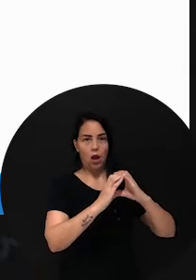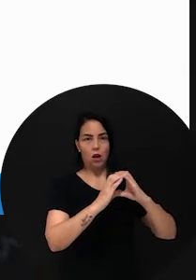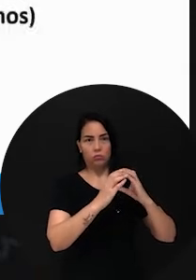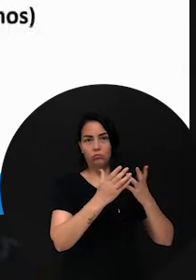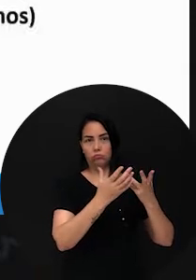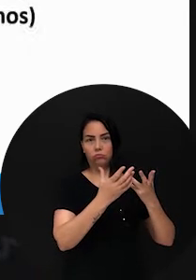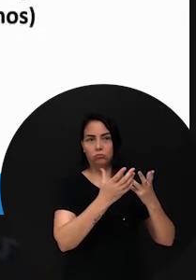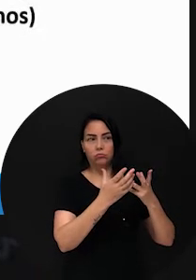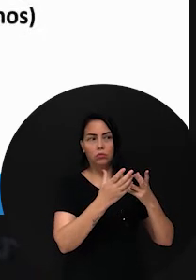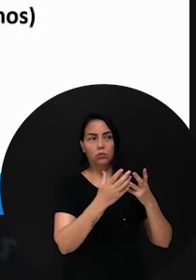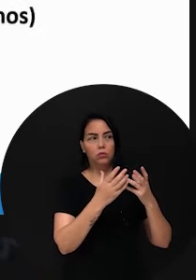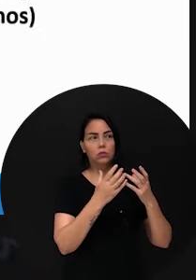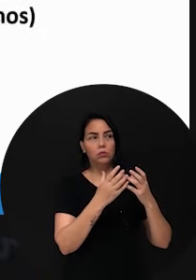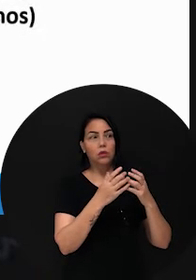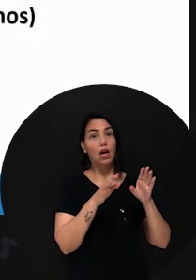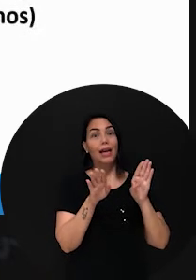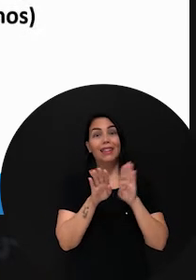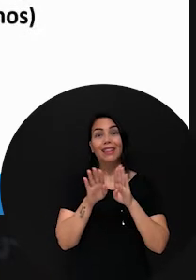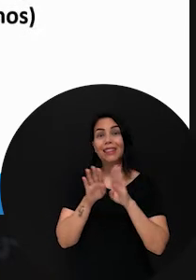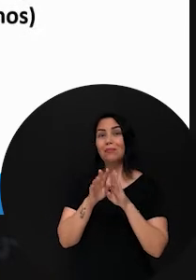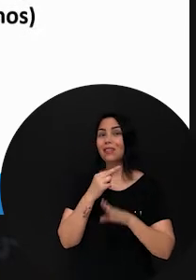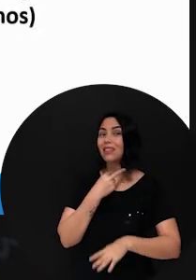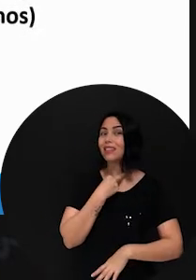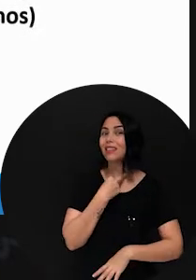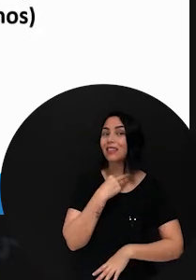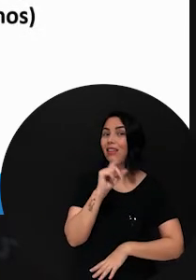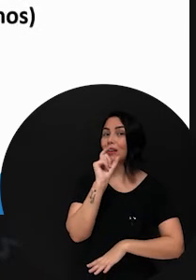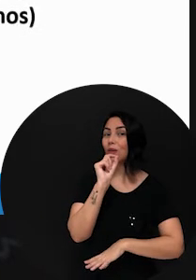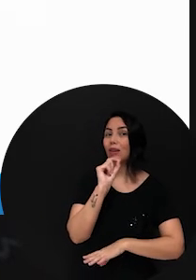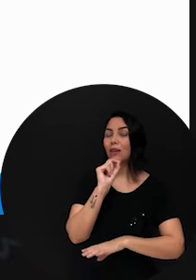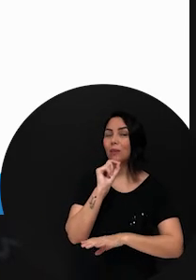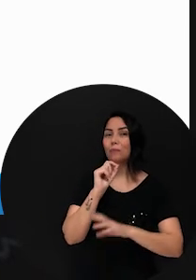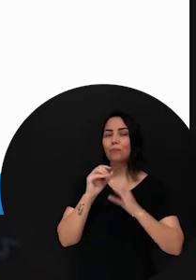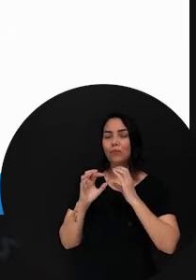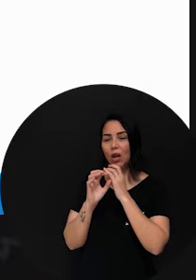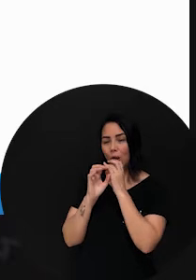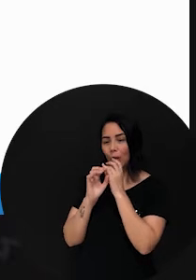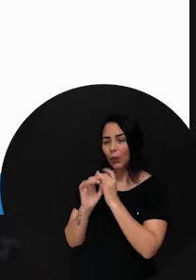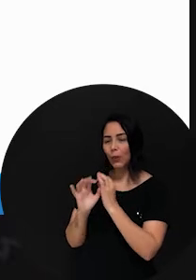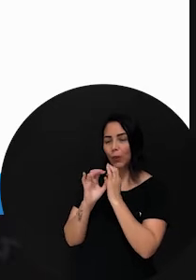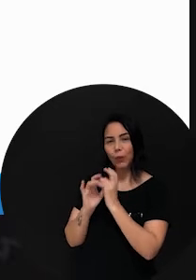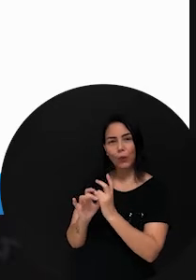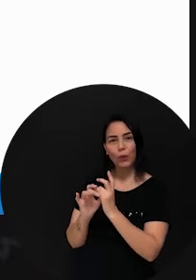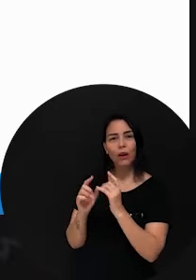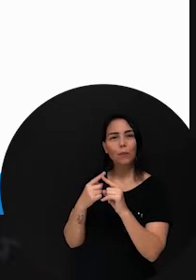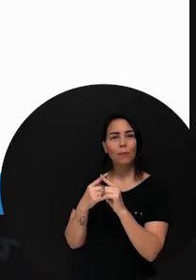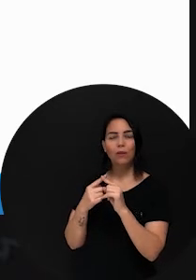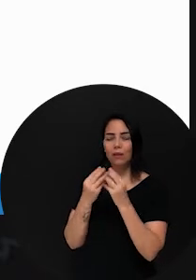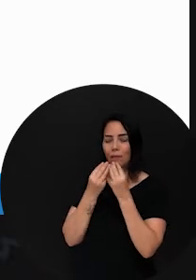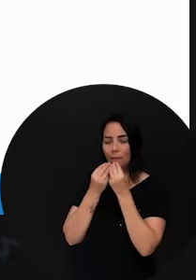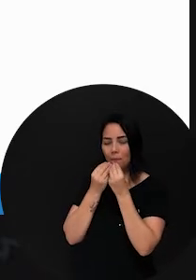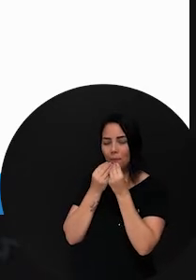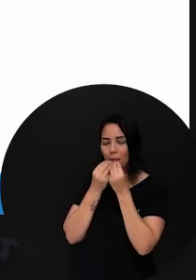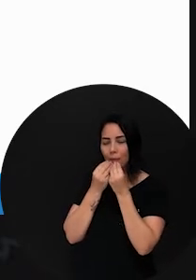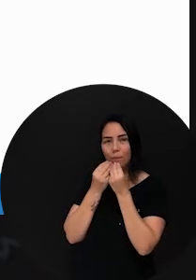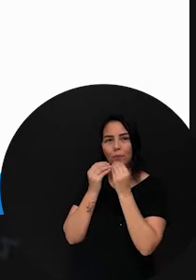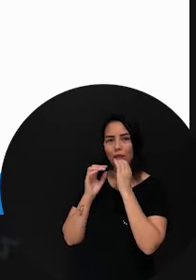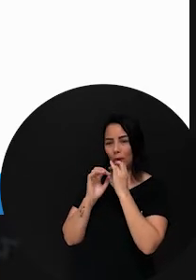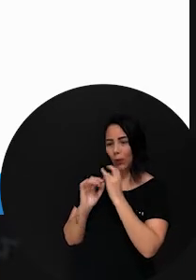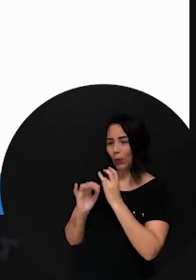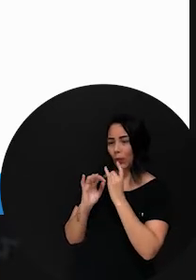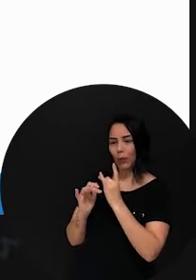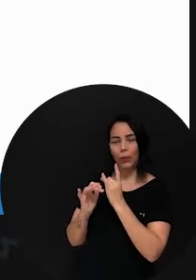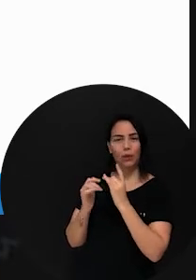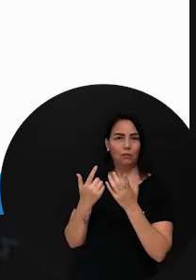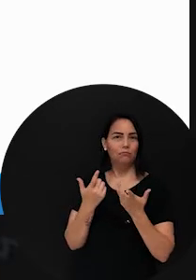modalidades? Os instrumentos de sopro, bem lembrado, Samuca, os instrumentos de sopro também, da mesma forma como no ato